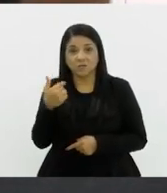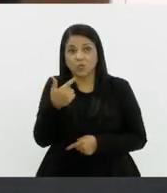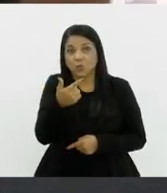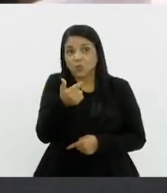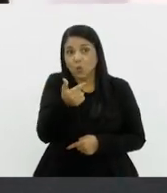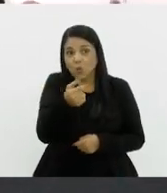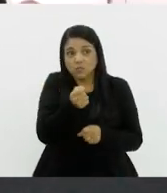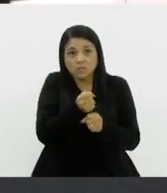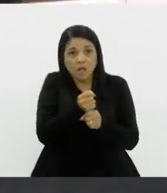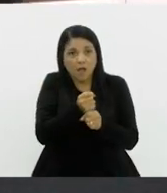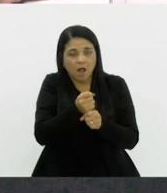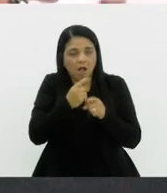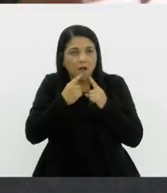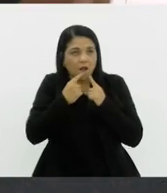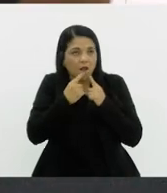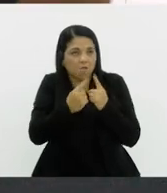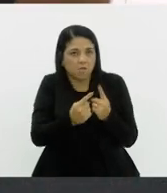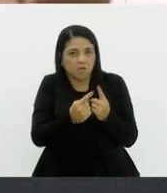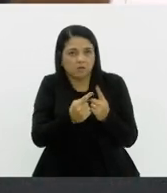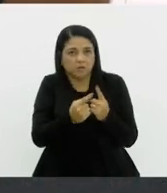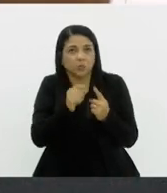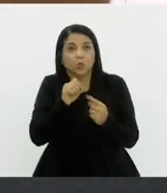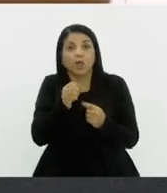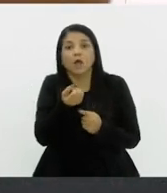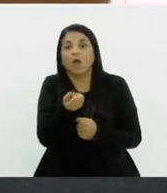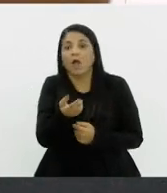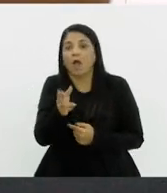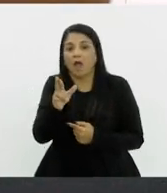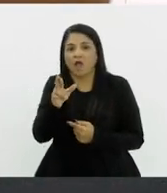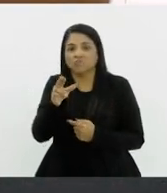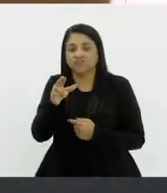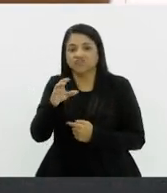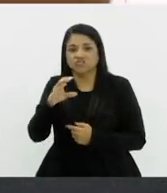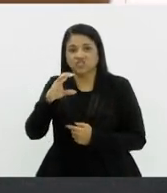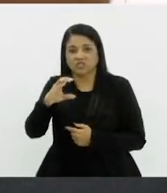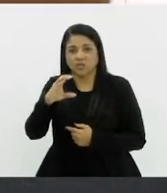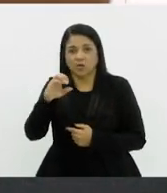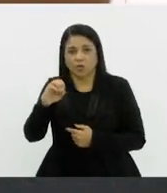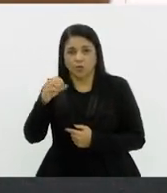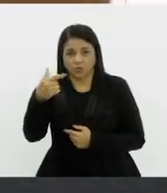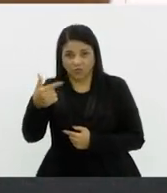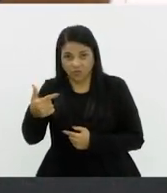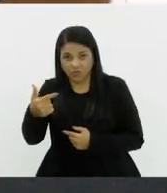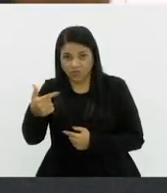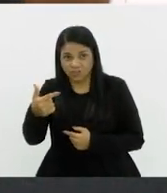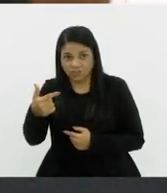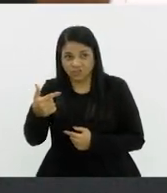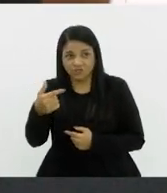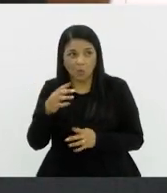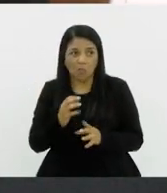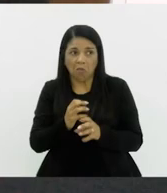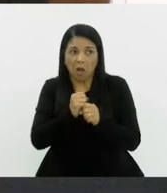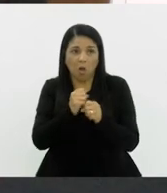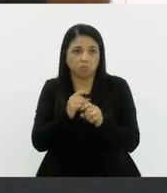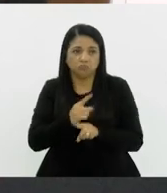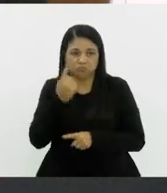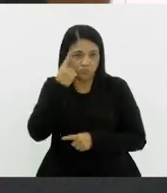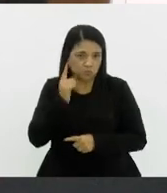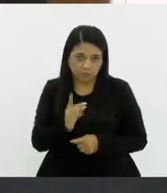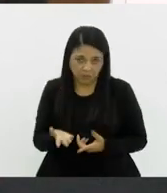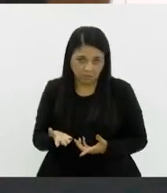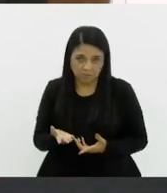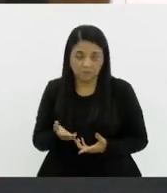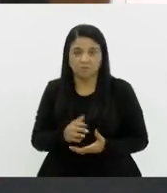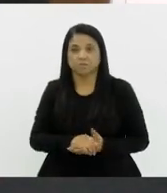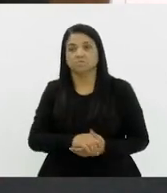reclamando disso, o que, que já foi jogado no ar de CO2, vai dar muita coisa. Eu não sei fazer esse cálculo.